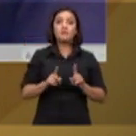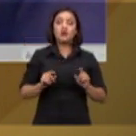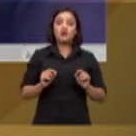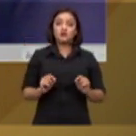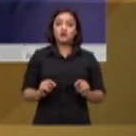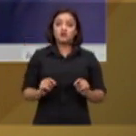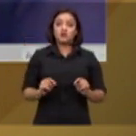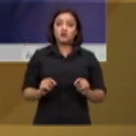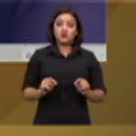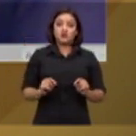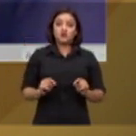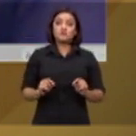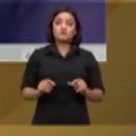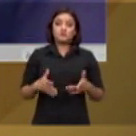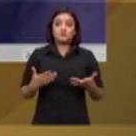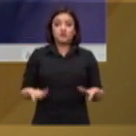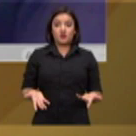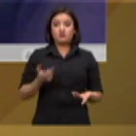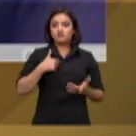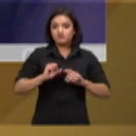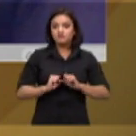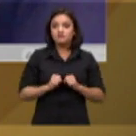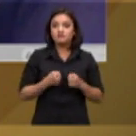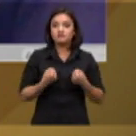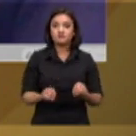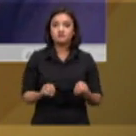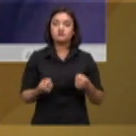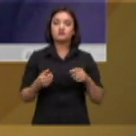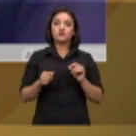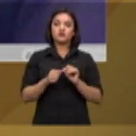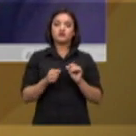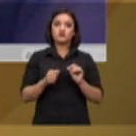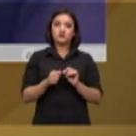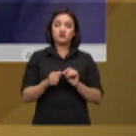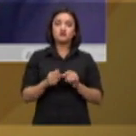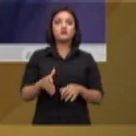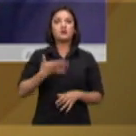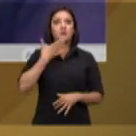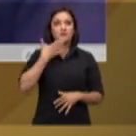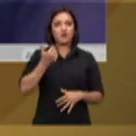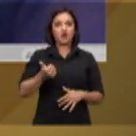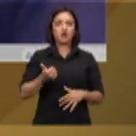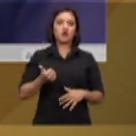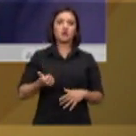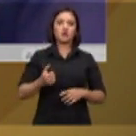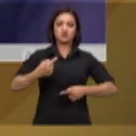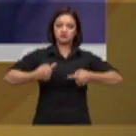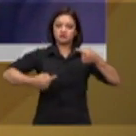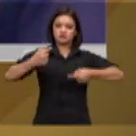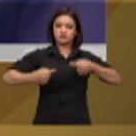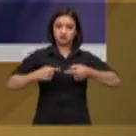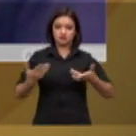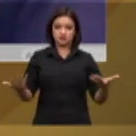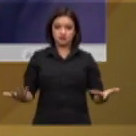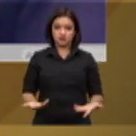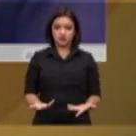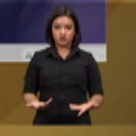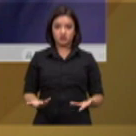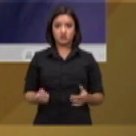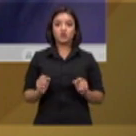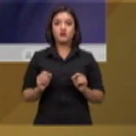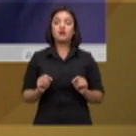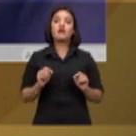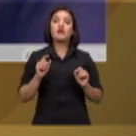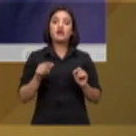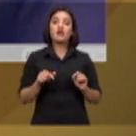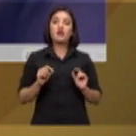Tento me desincumbir dessa tarefa, tentando tornar ainda mais qualificado, se possível, o debate no dia de hoje. Trata-se, sem sombra de dúvida, de